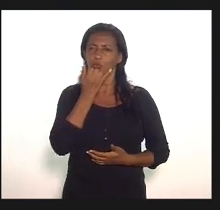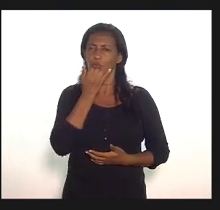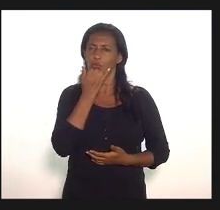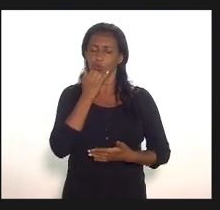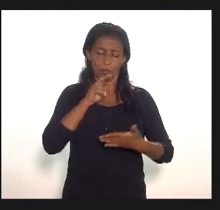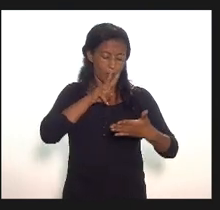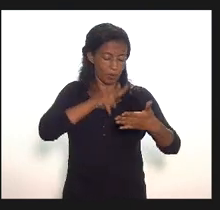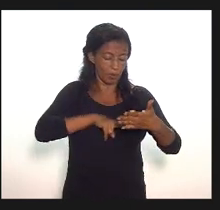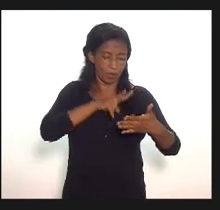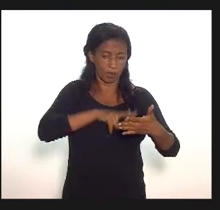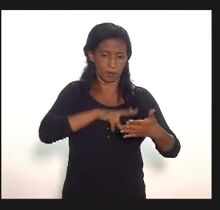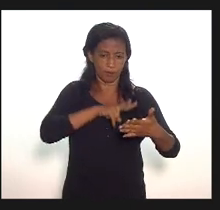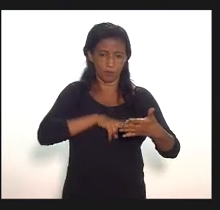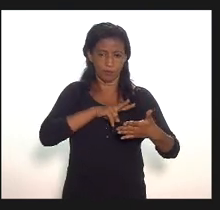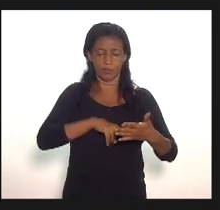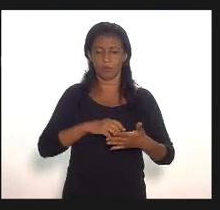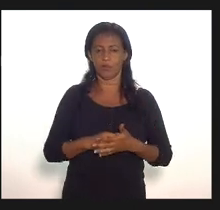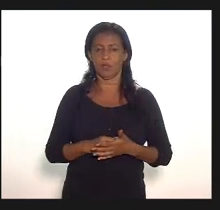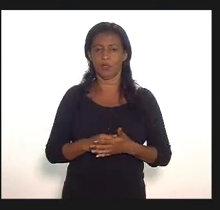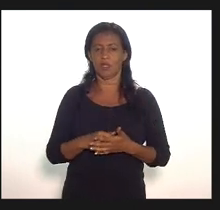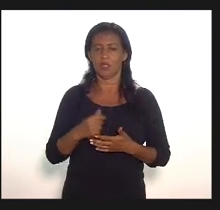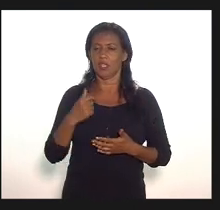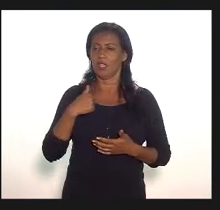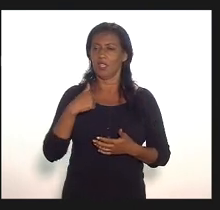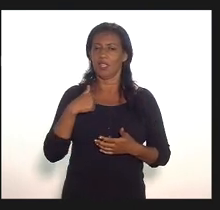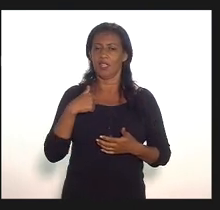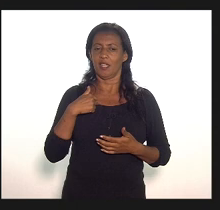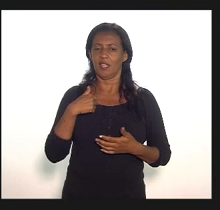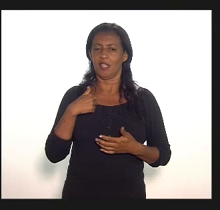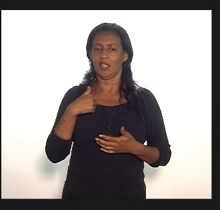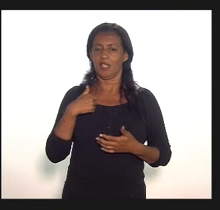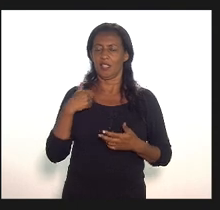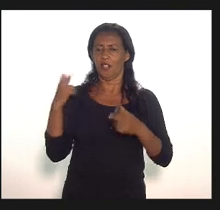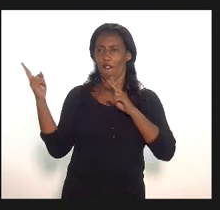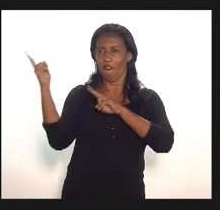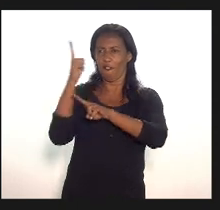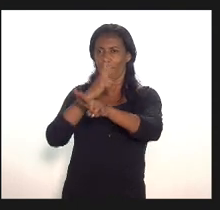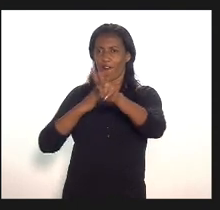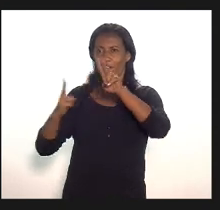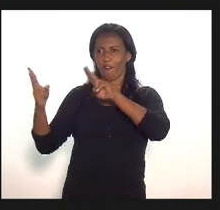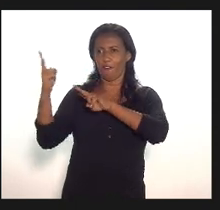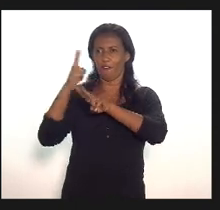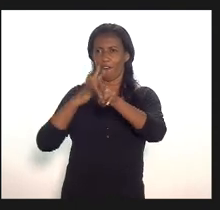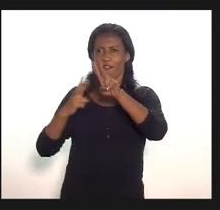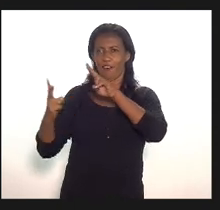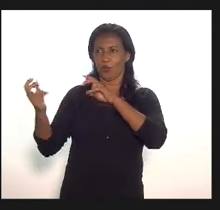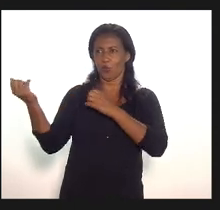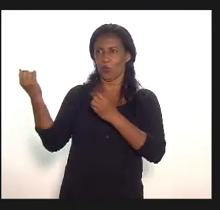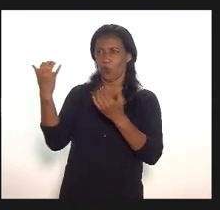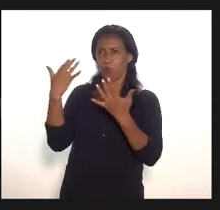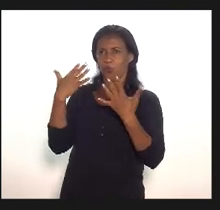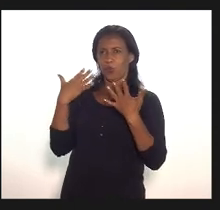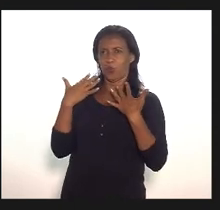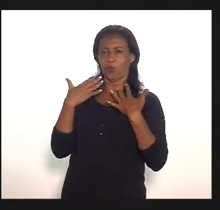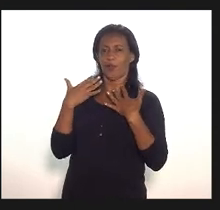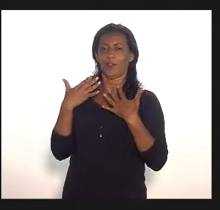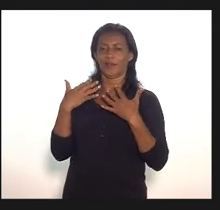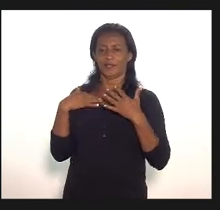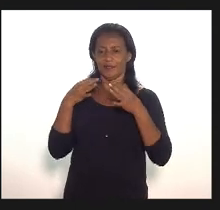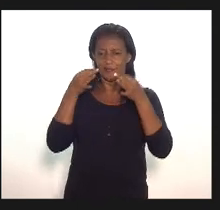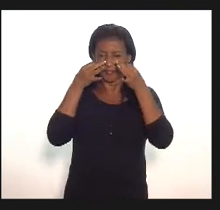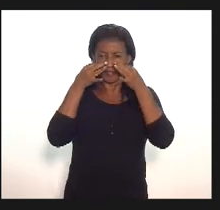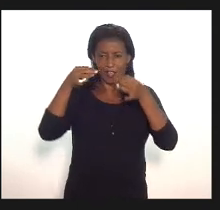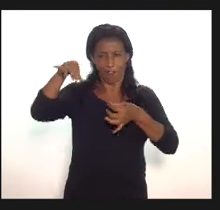na leitura, é que eu estou em trânsito e de vez em quando batia que um vento tirava um pouco da minha atenção